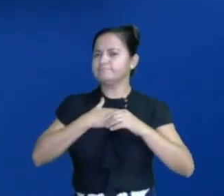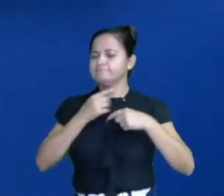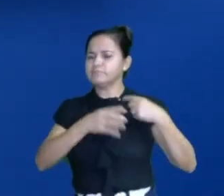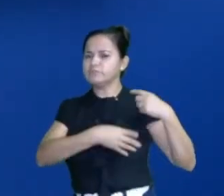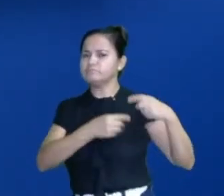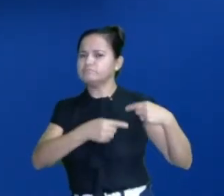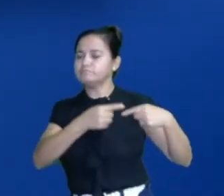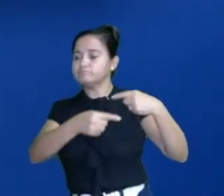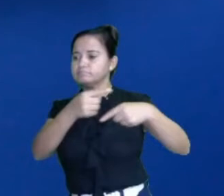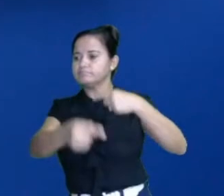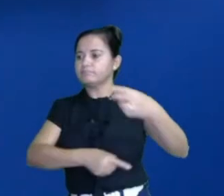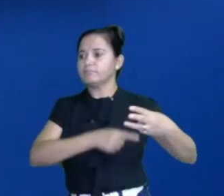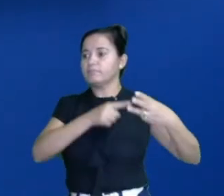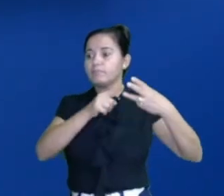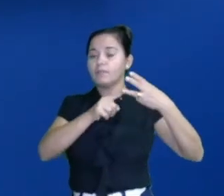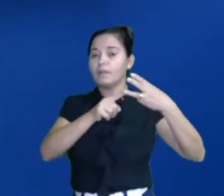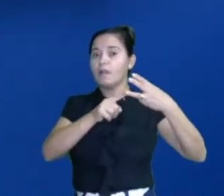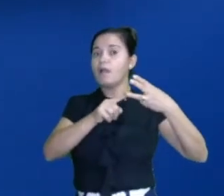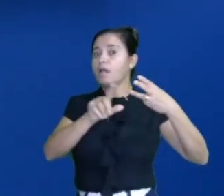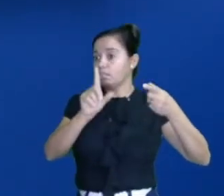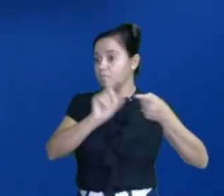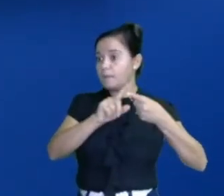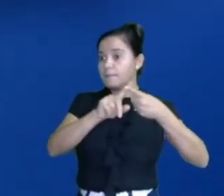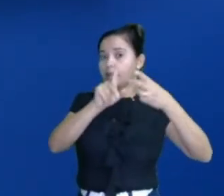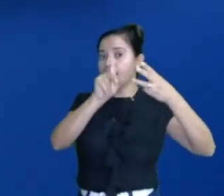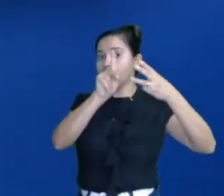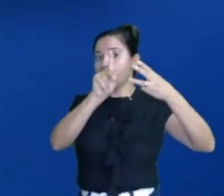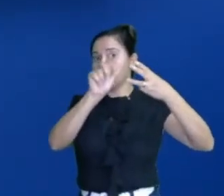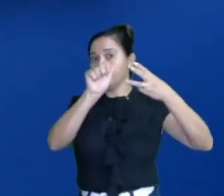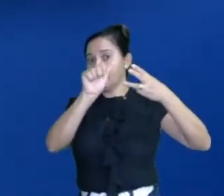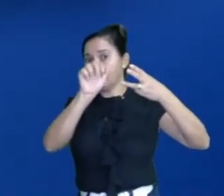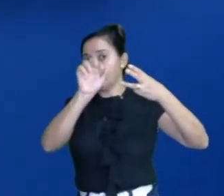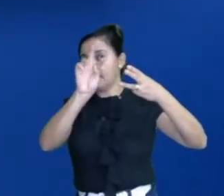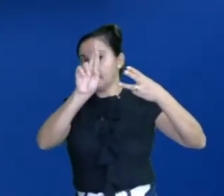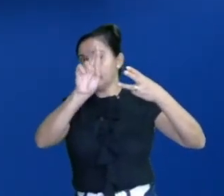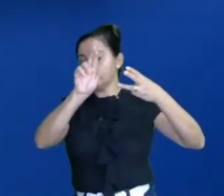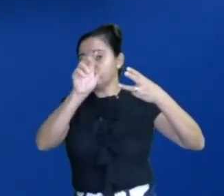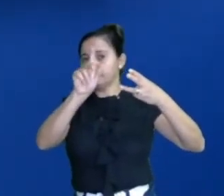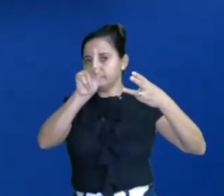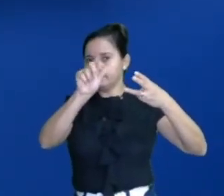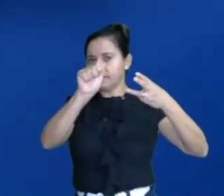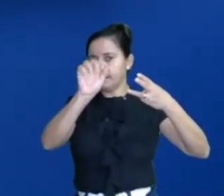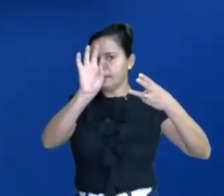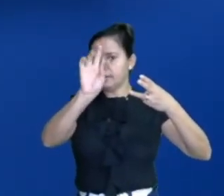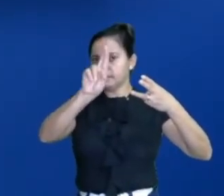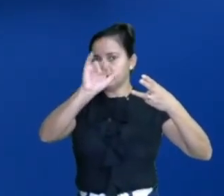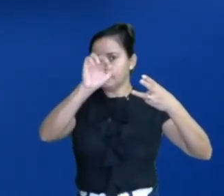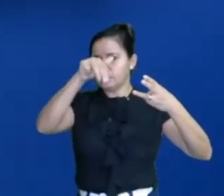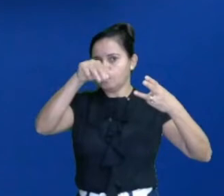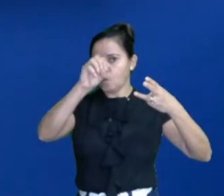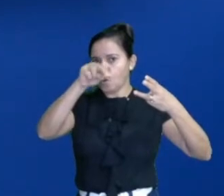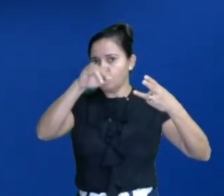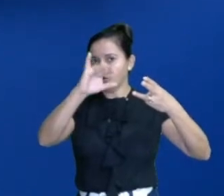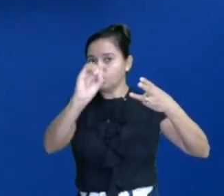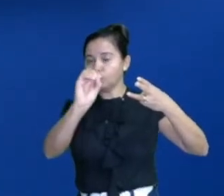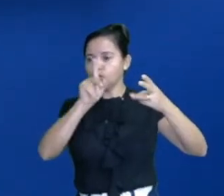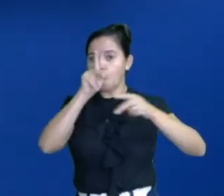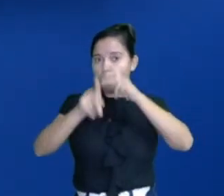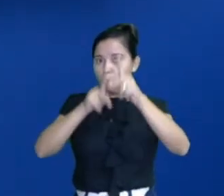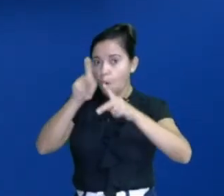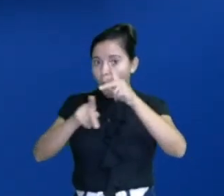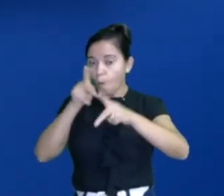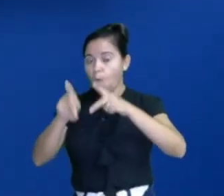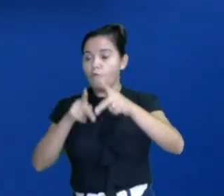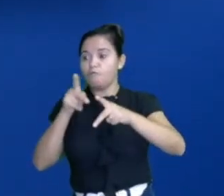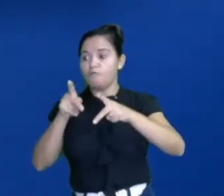pessoal. Vimos o patrimônio dos povos. Uma língua, uma cultura, algo que veio dos povos,